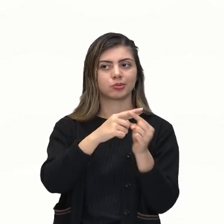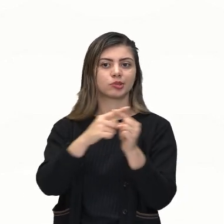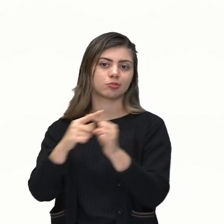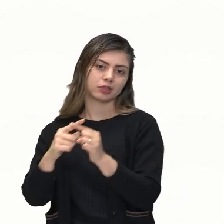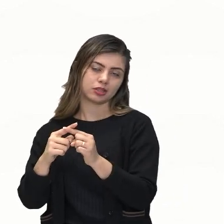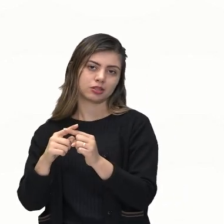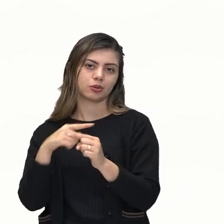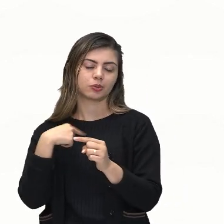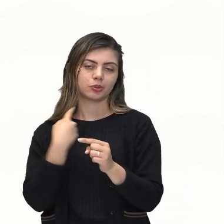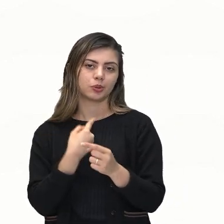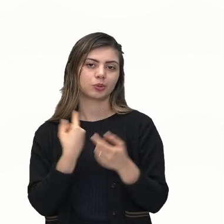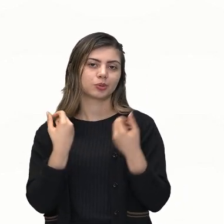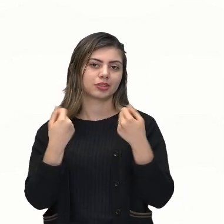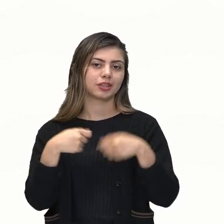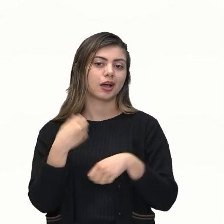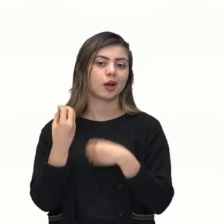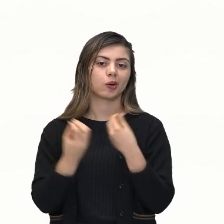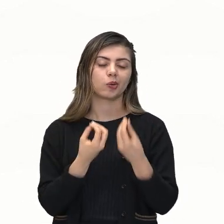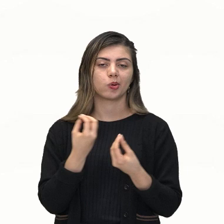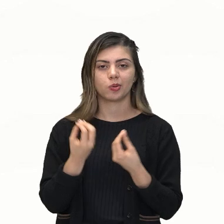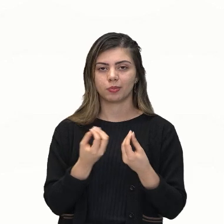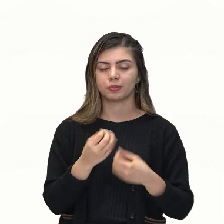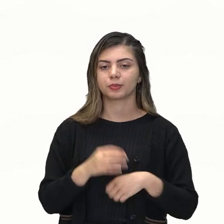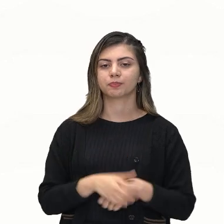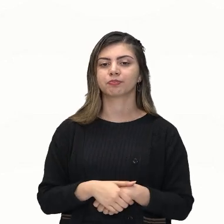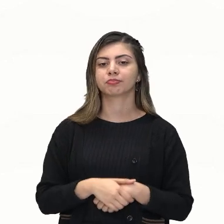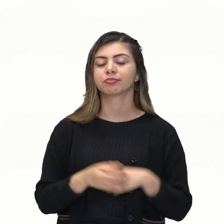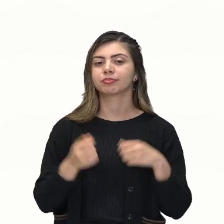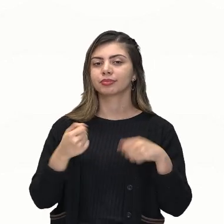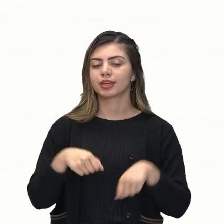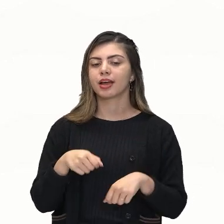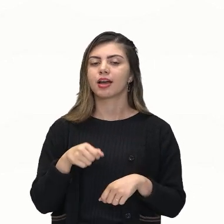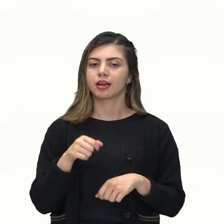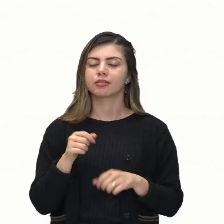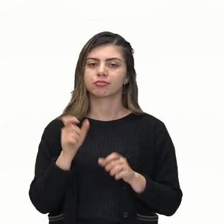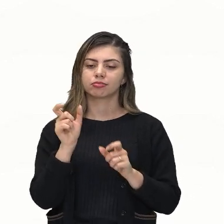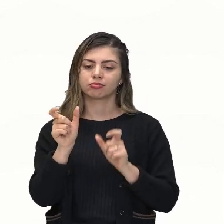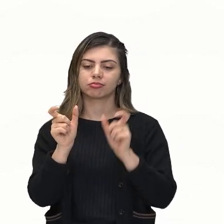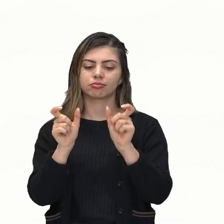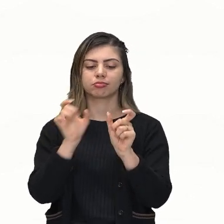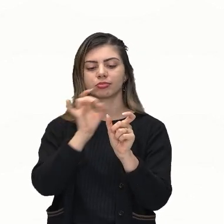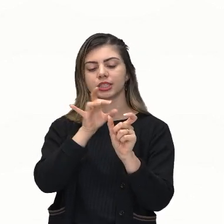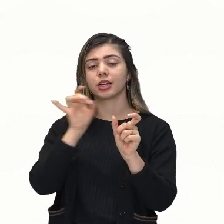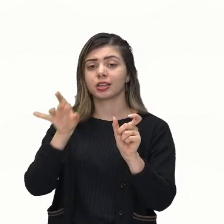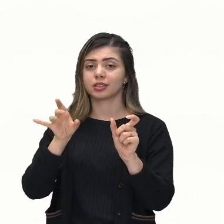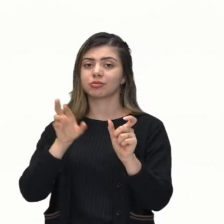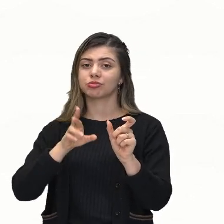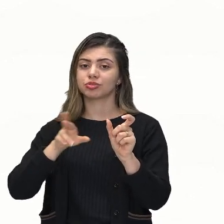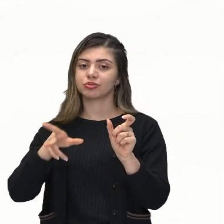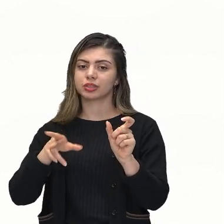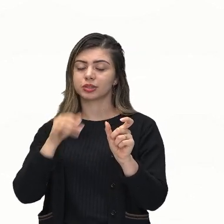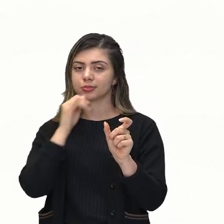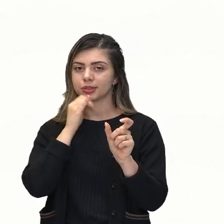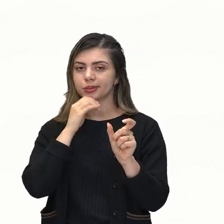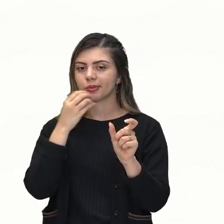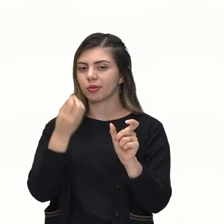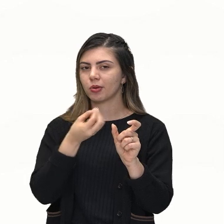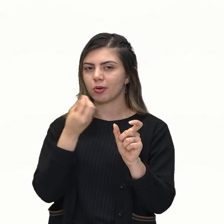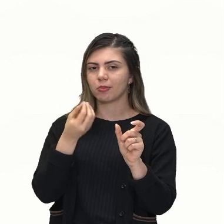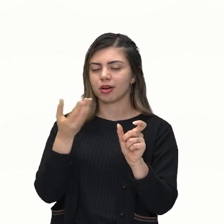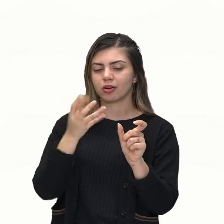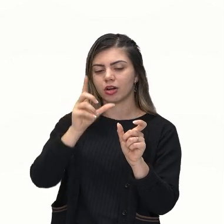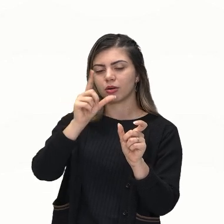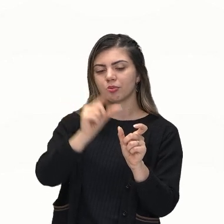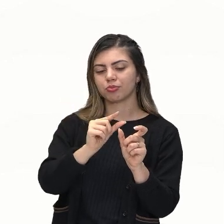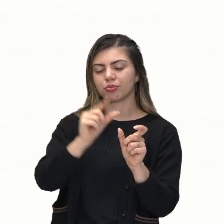pode trabalhar com cada fator separadamente. Ou seja, aqui eu vou simplificar